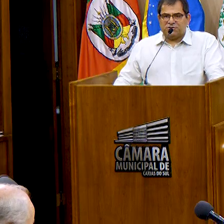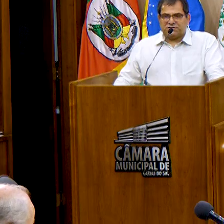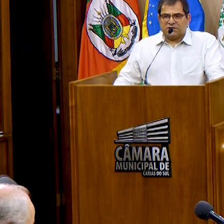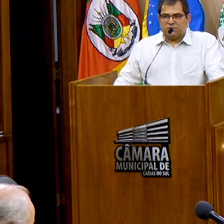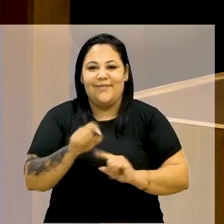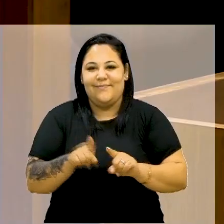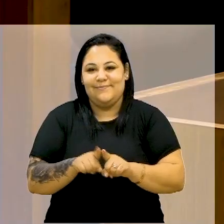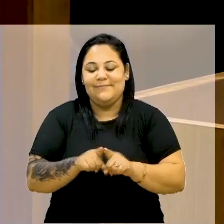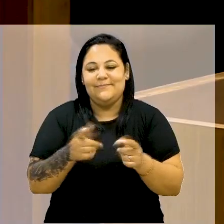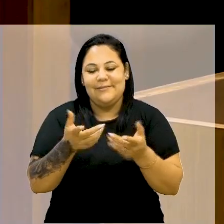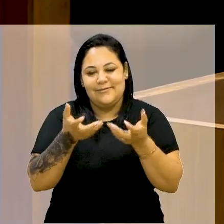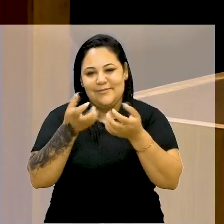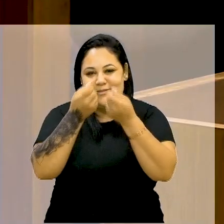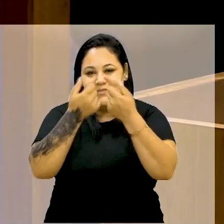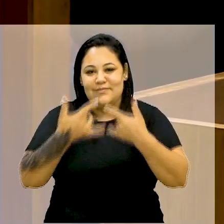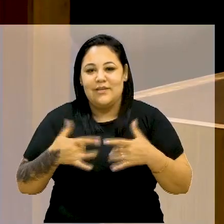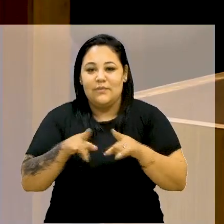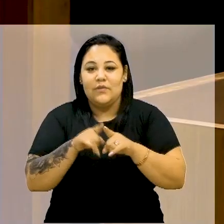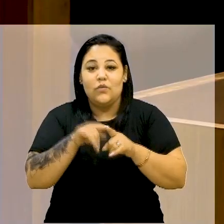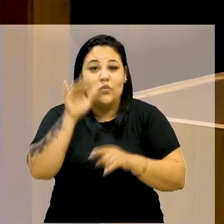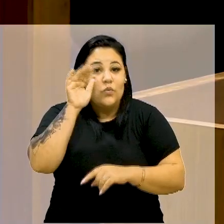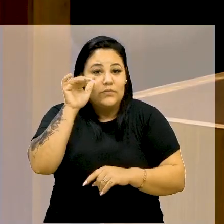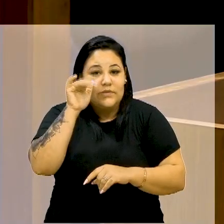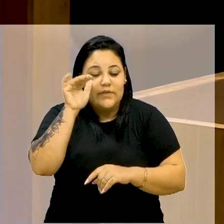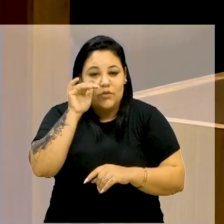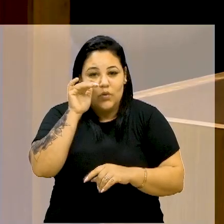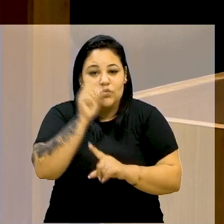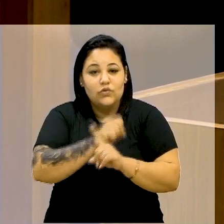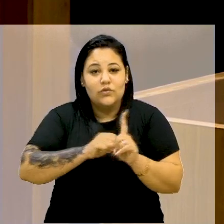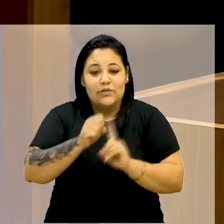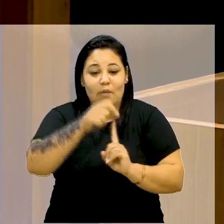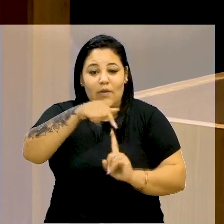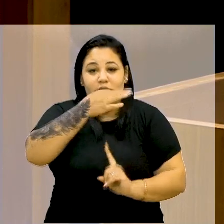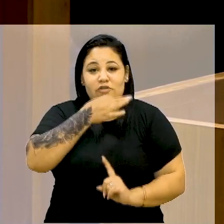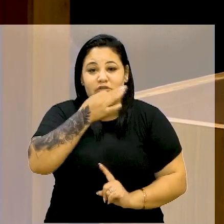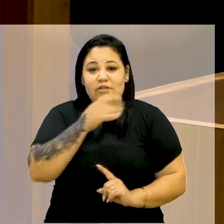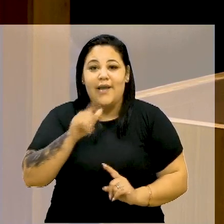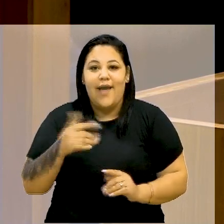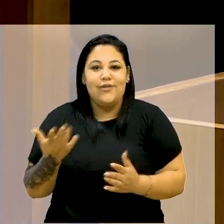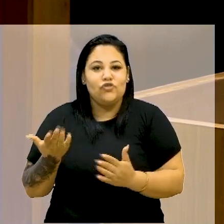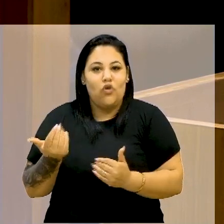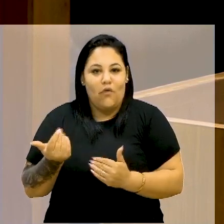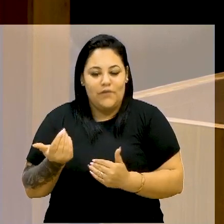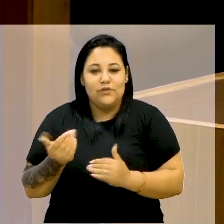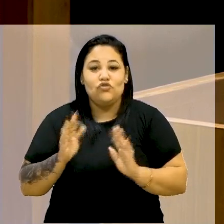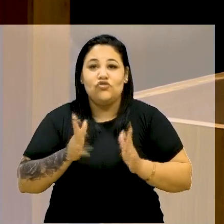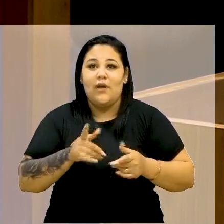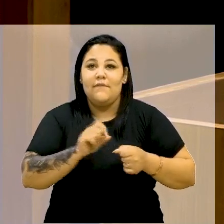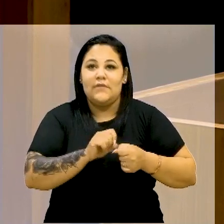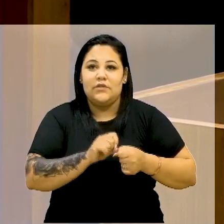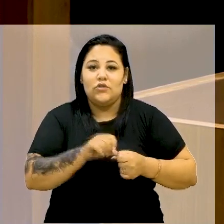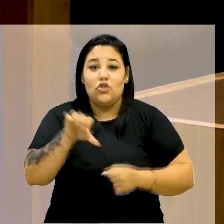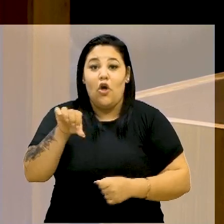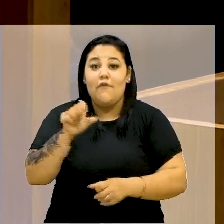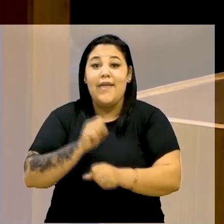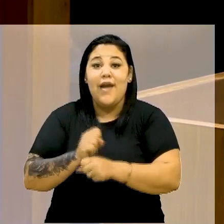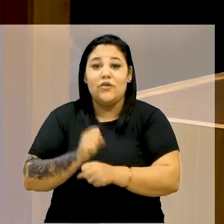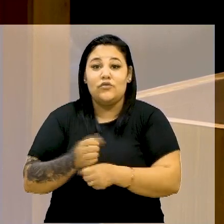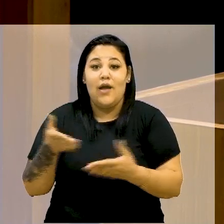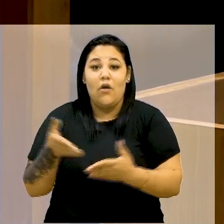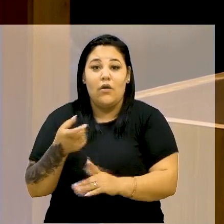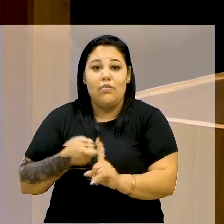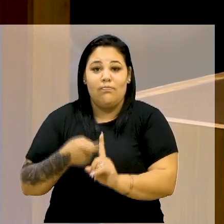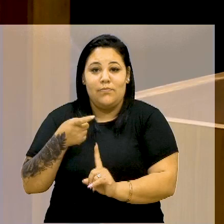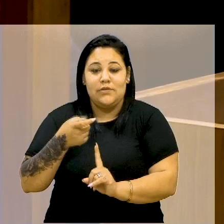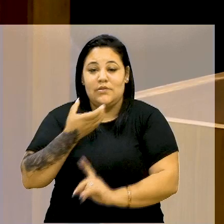das ações. O Observatório Social de Caxias do Sul, ele é um observatório jovem, está fazendo 9 anos agora no mês de